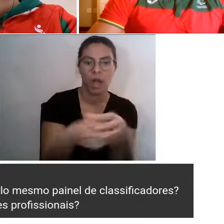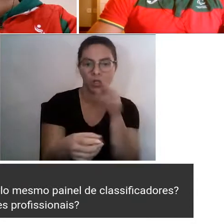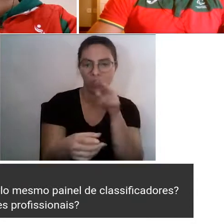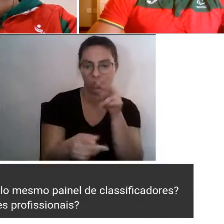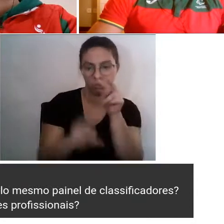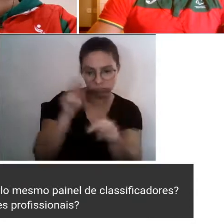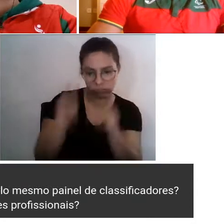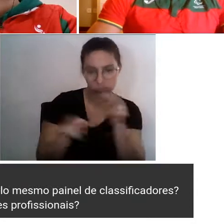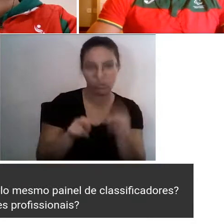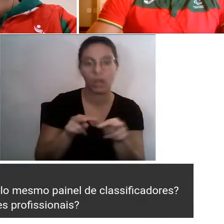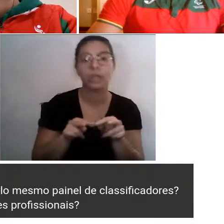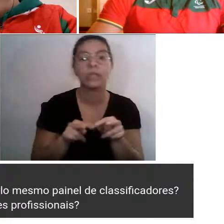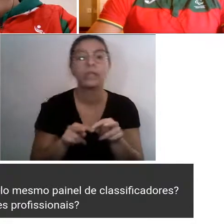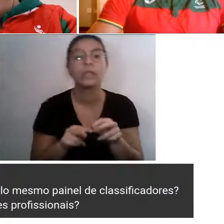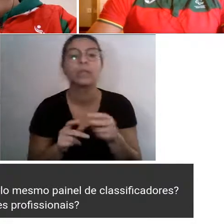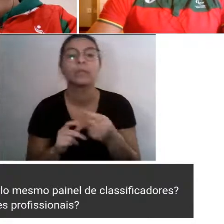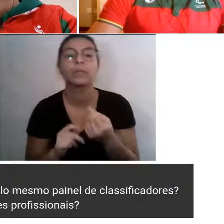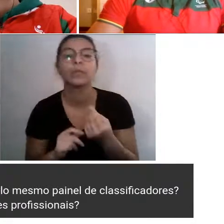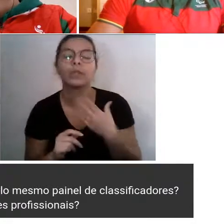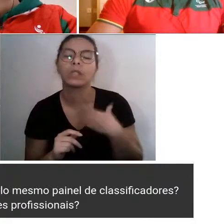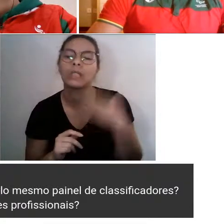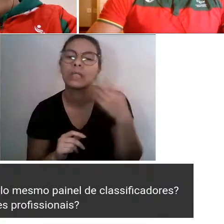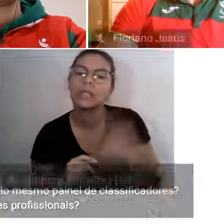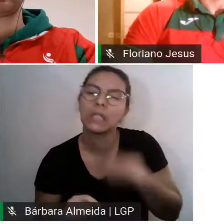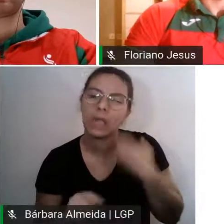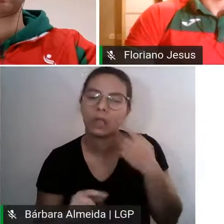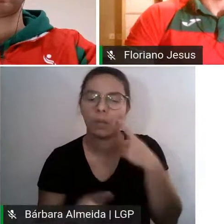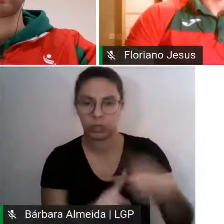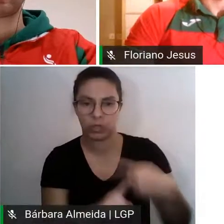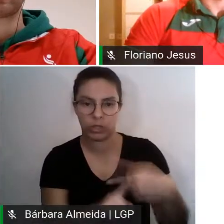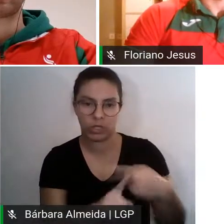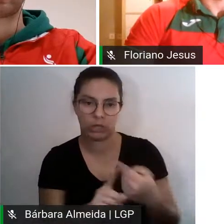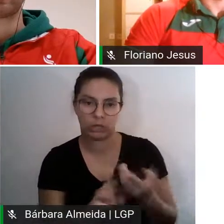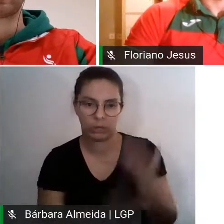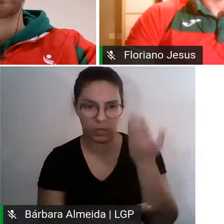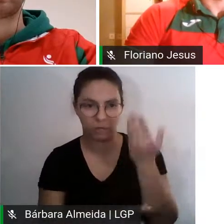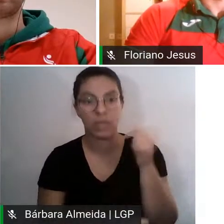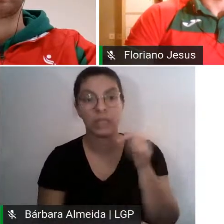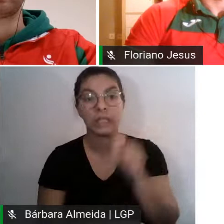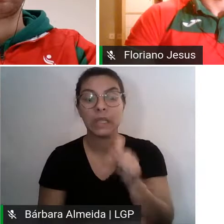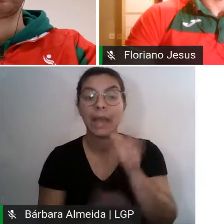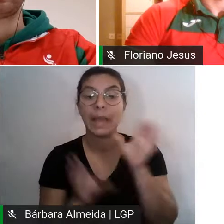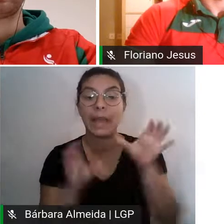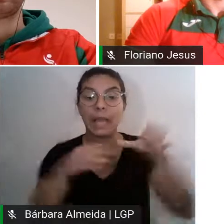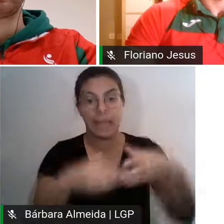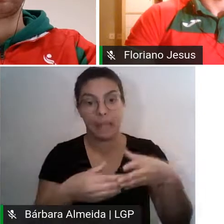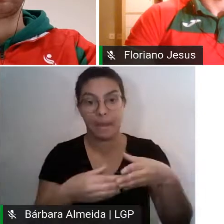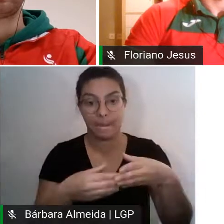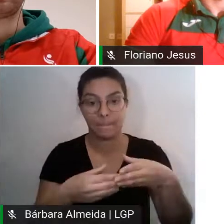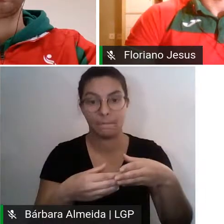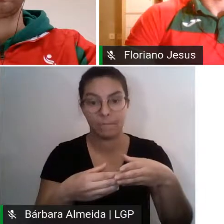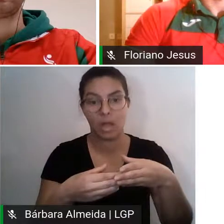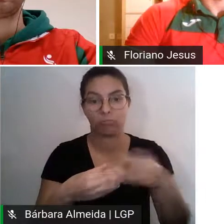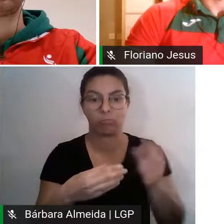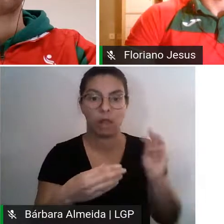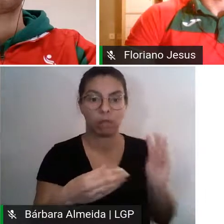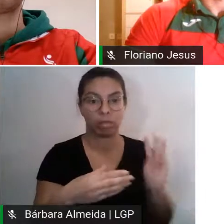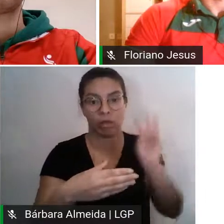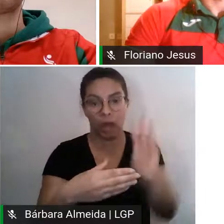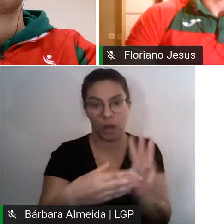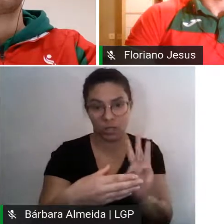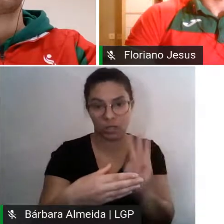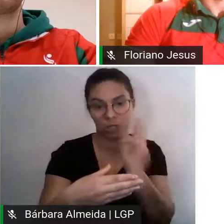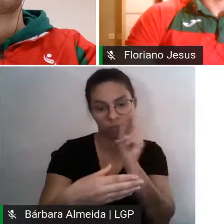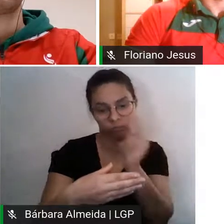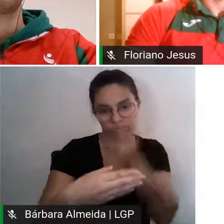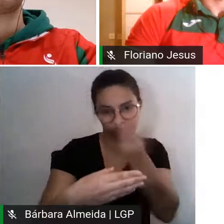diferente, nós achamos sempre que é benéfico. Mas a equipa é observada pelo mesmo painel de 3. Se houver dúvidas, se